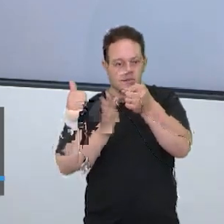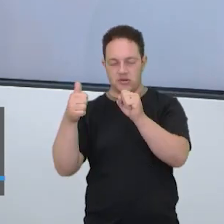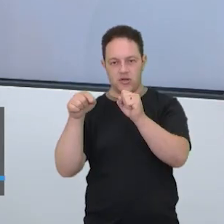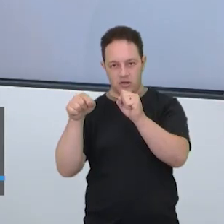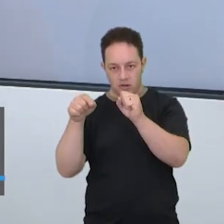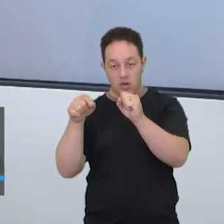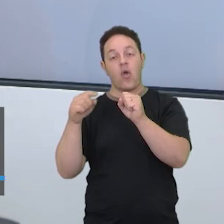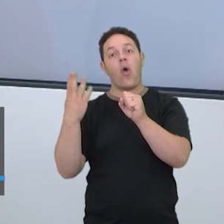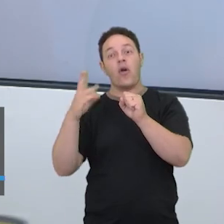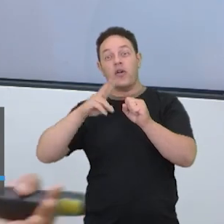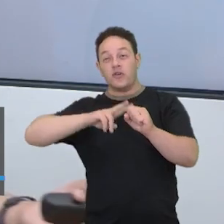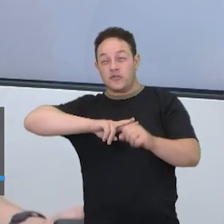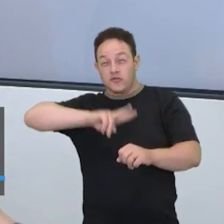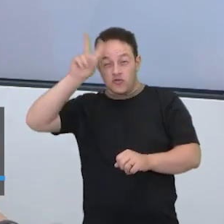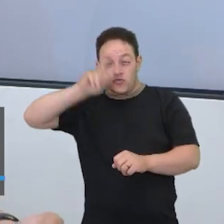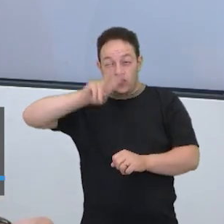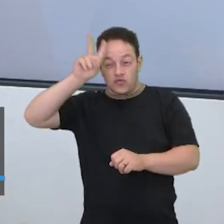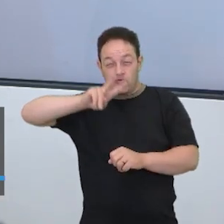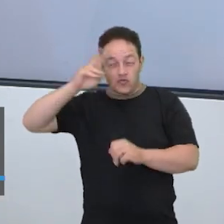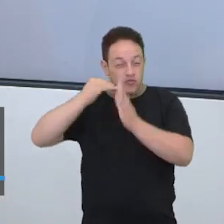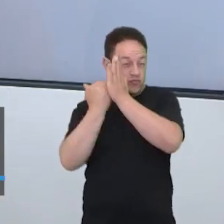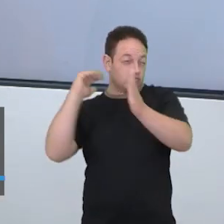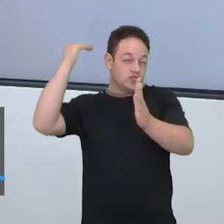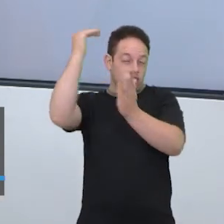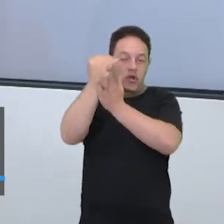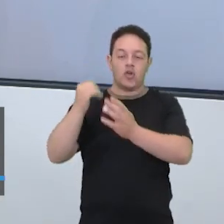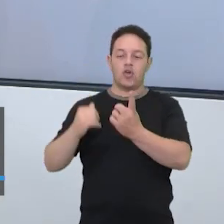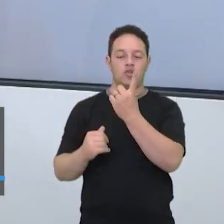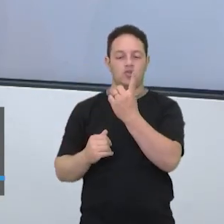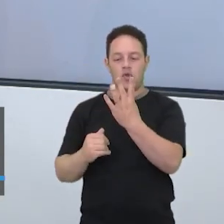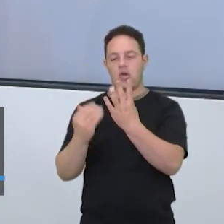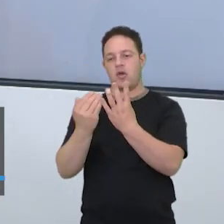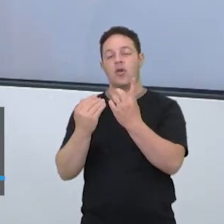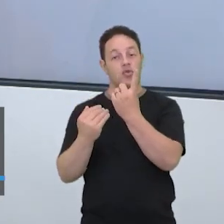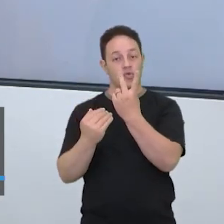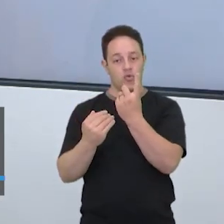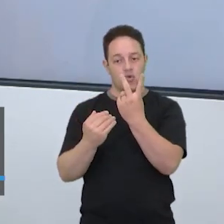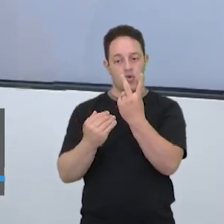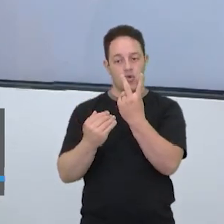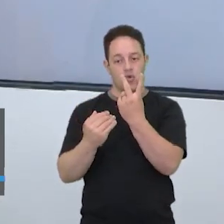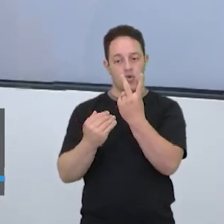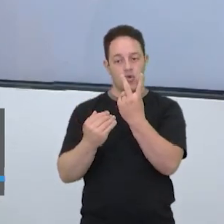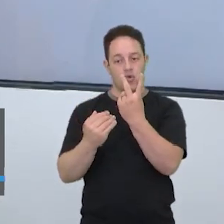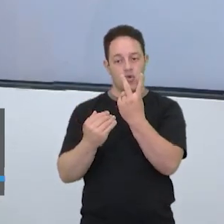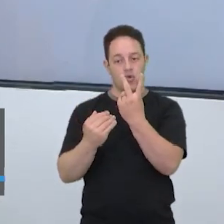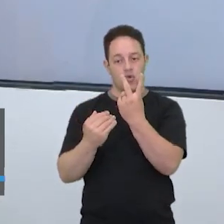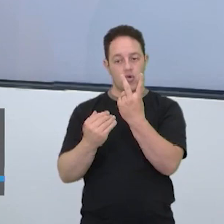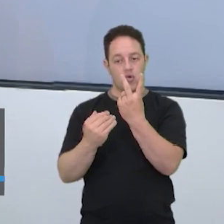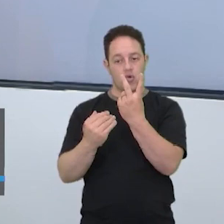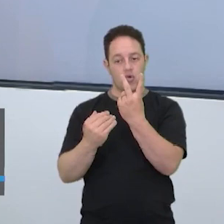extremamente fortes, né, de 12 a 14. E lembrando que da mesma forma que a gente pega